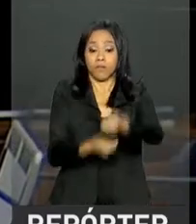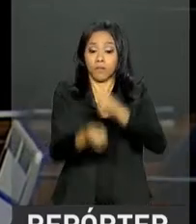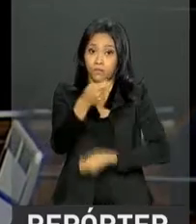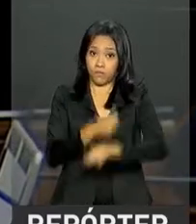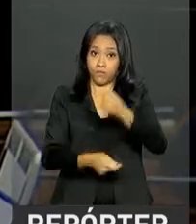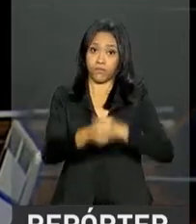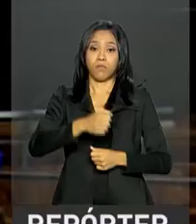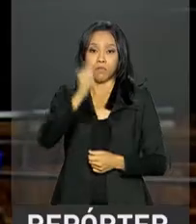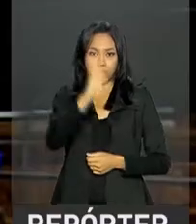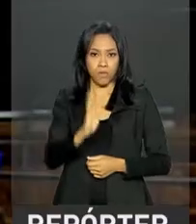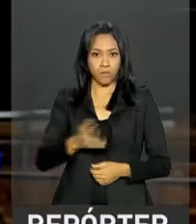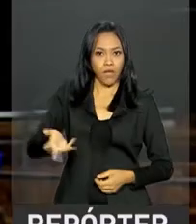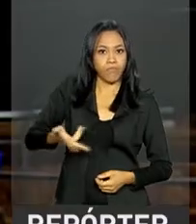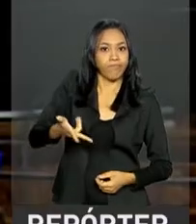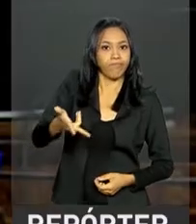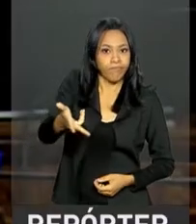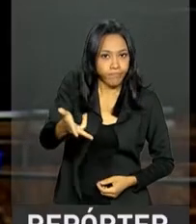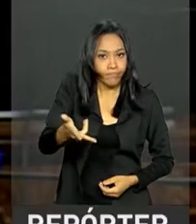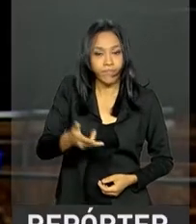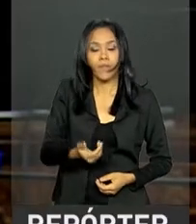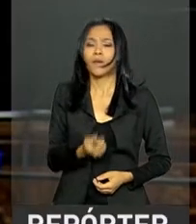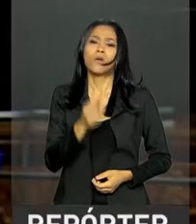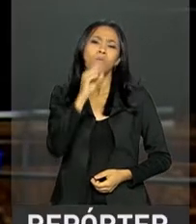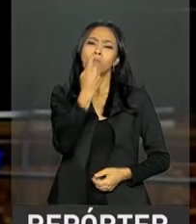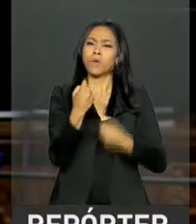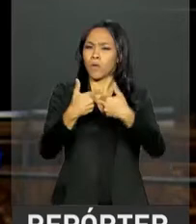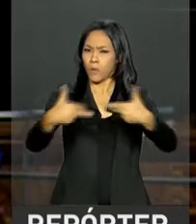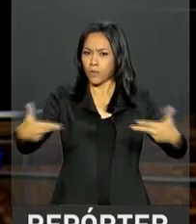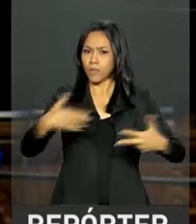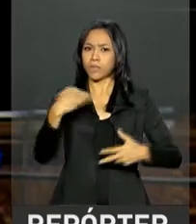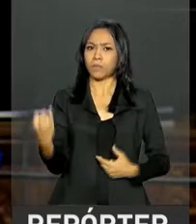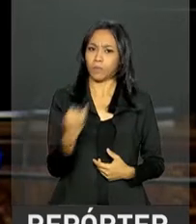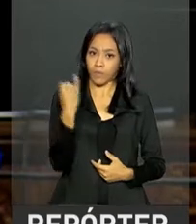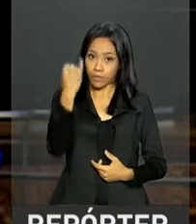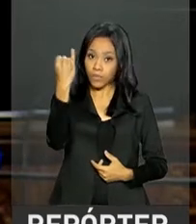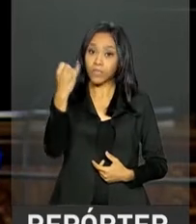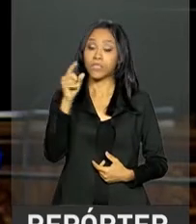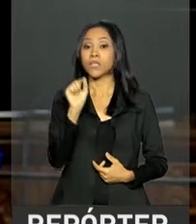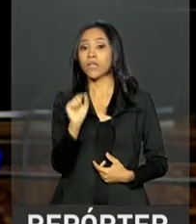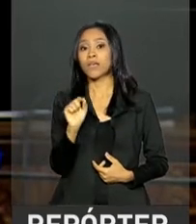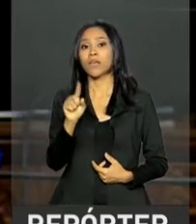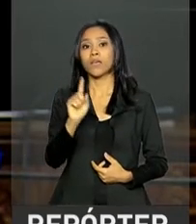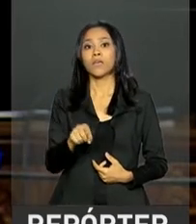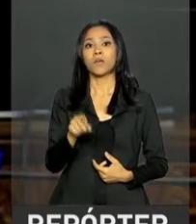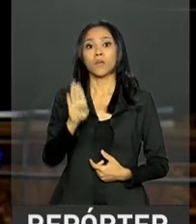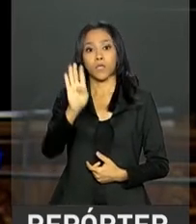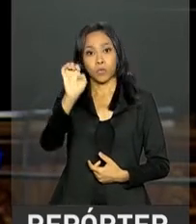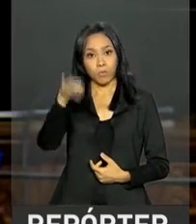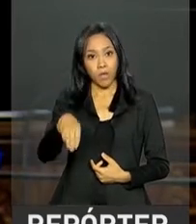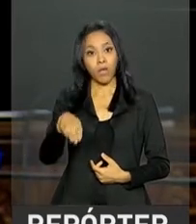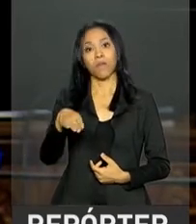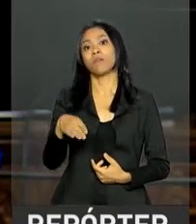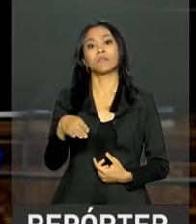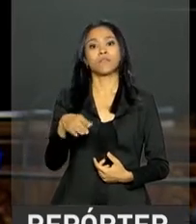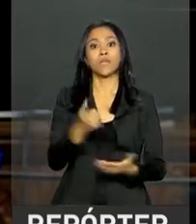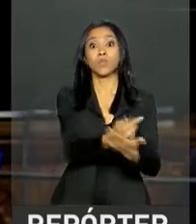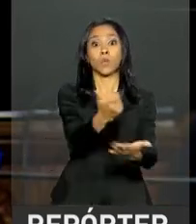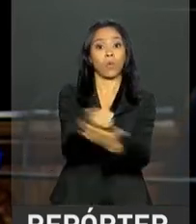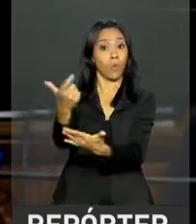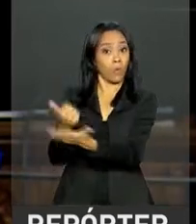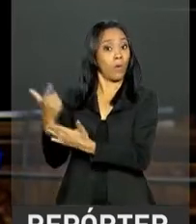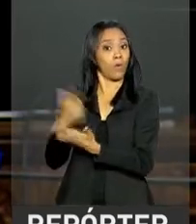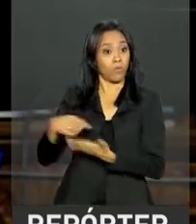acelerando um dado importante é que bens duráveis isto é o consumo pelas famílias de dez duráveis está